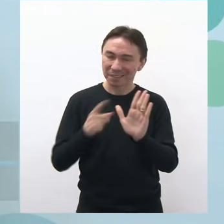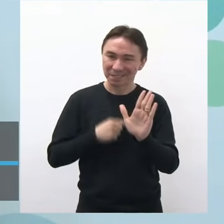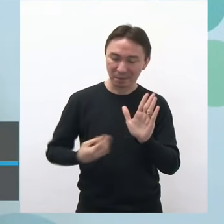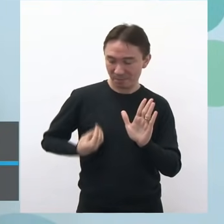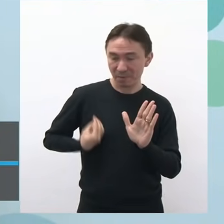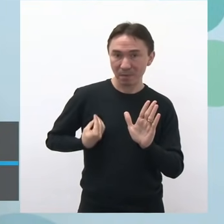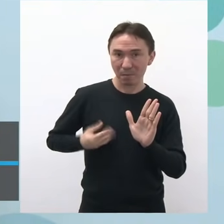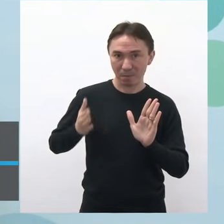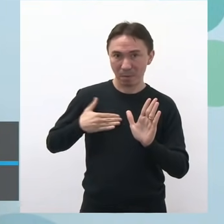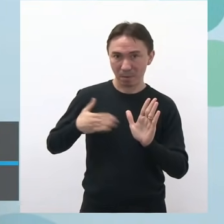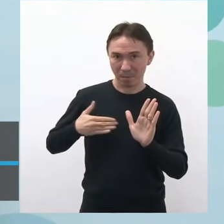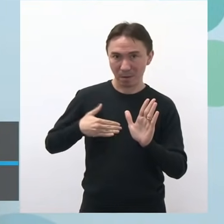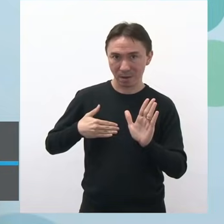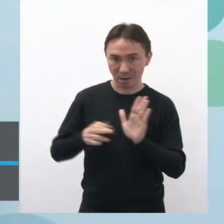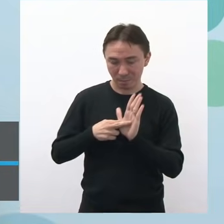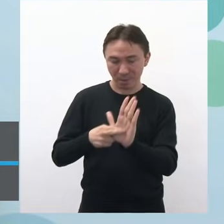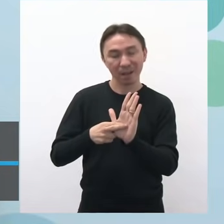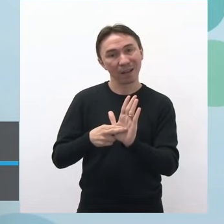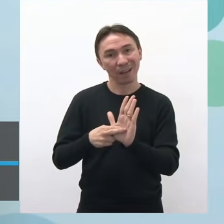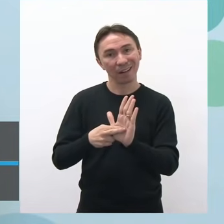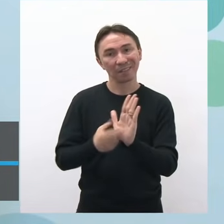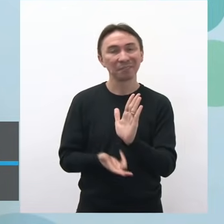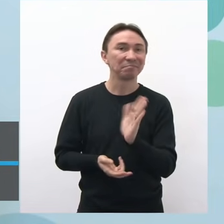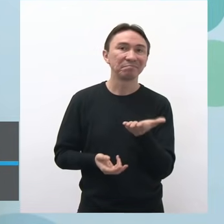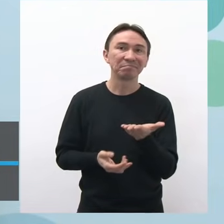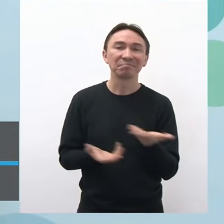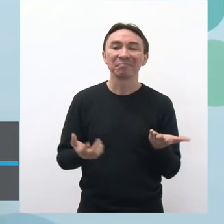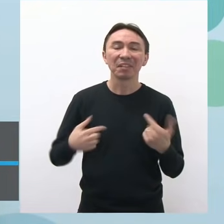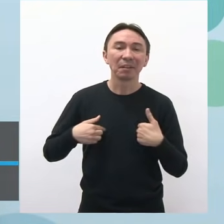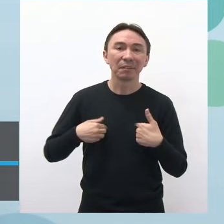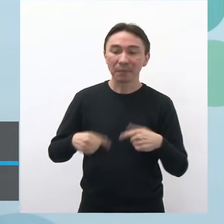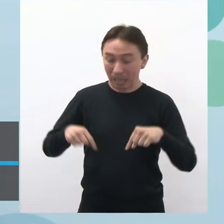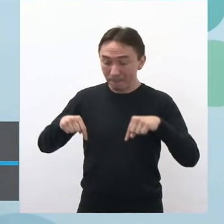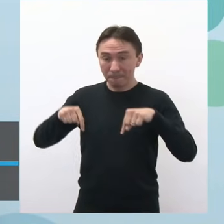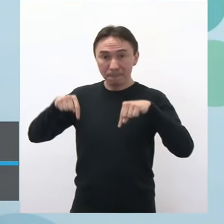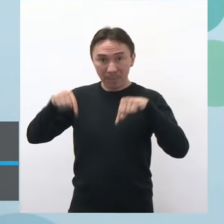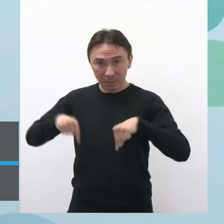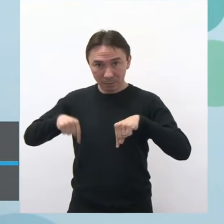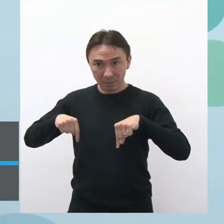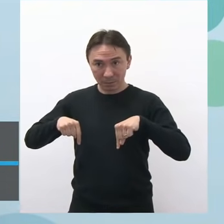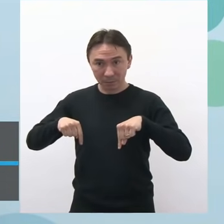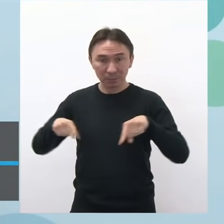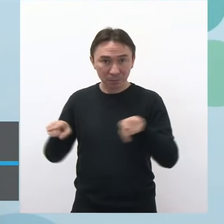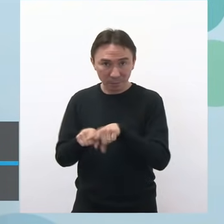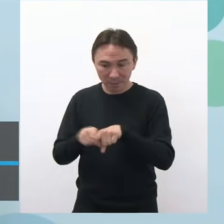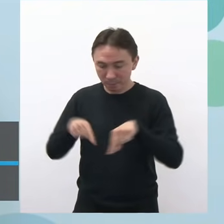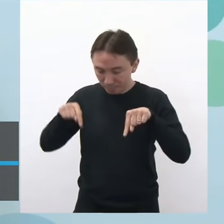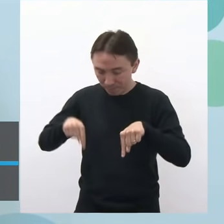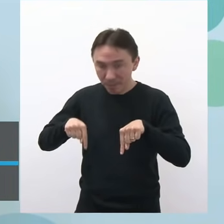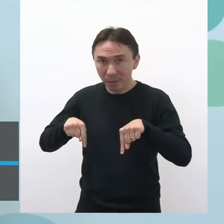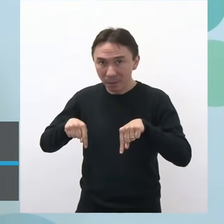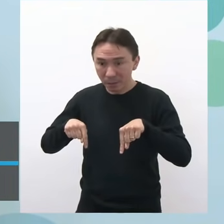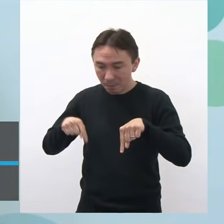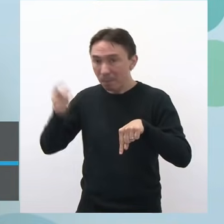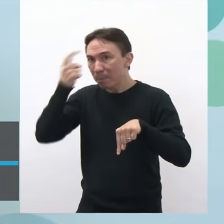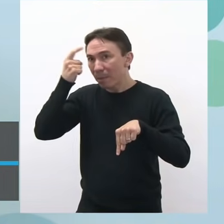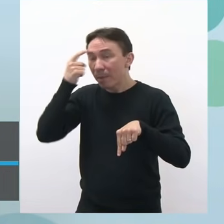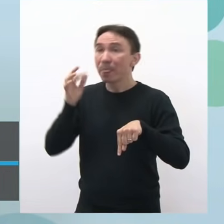quê? No presente e outro desenho também pensando aí no seu futuro. Por quê?